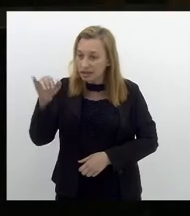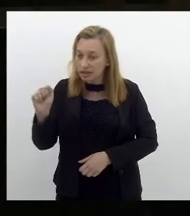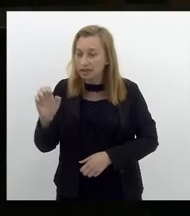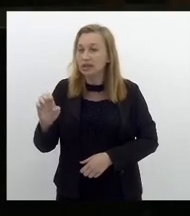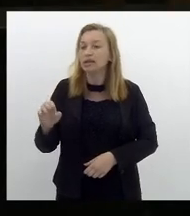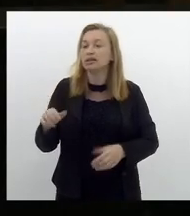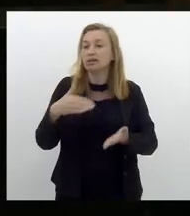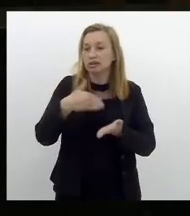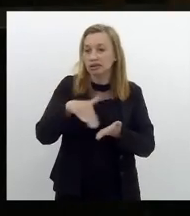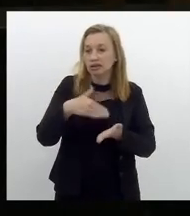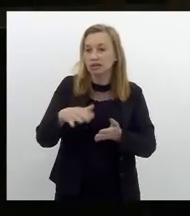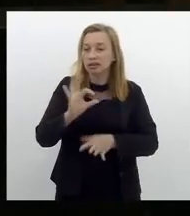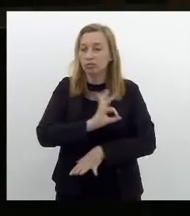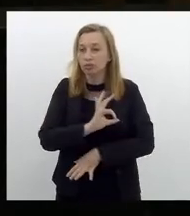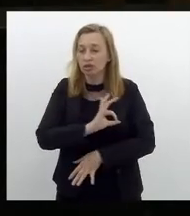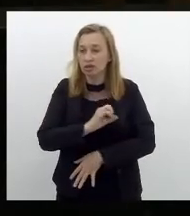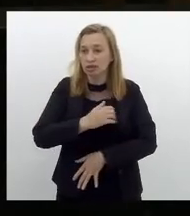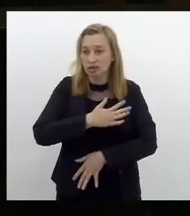da Polícia Civil.